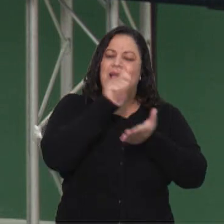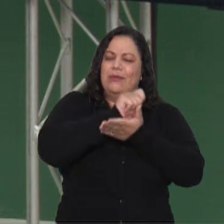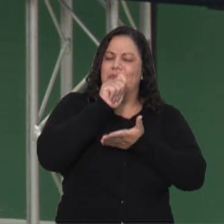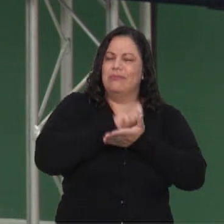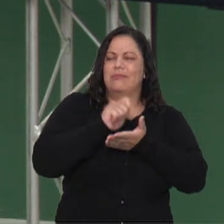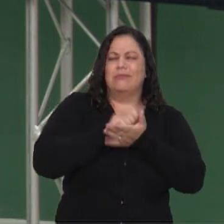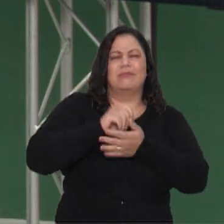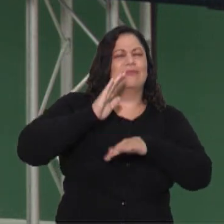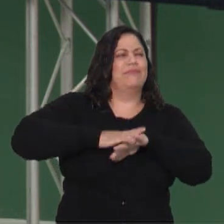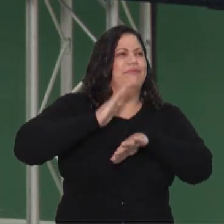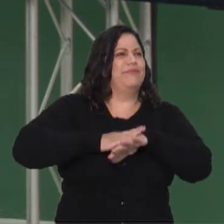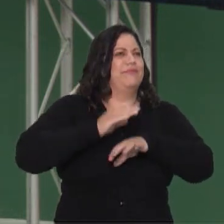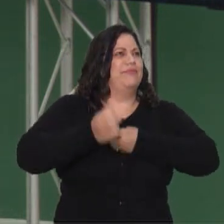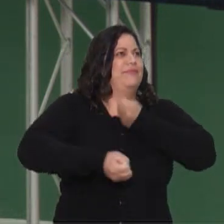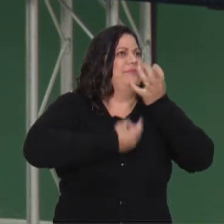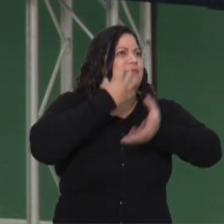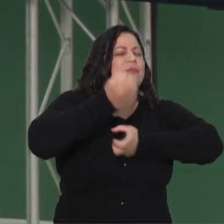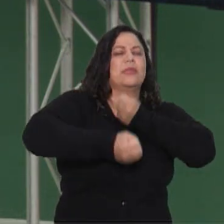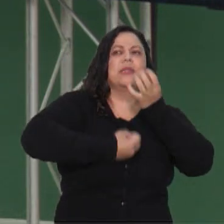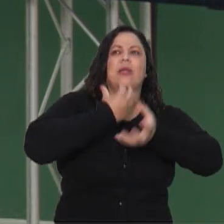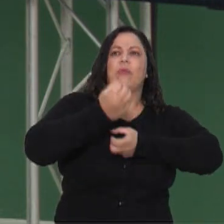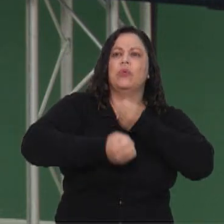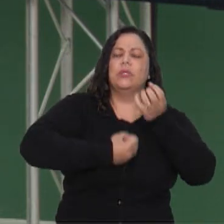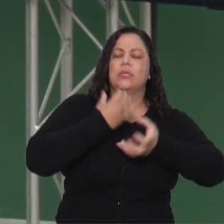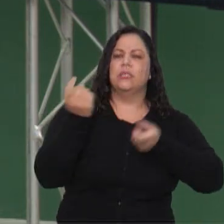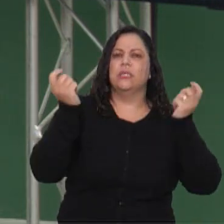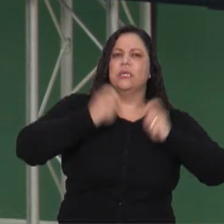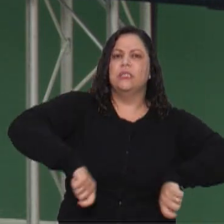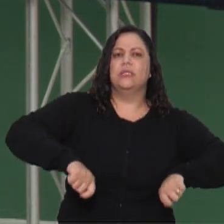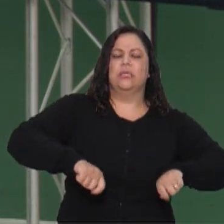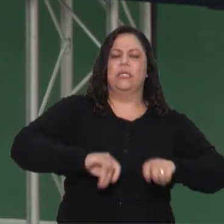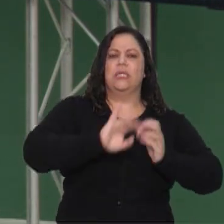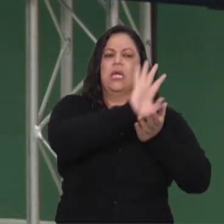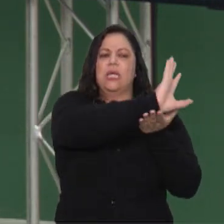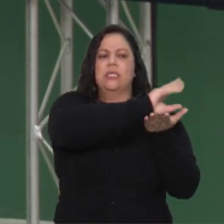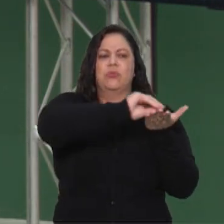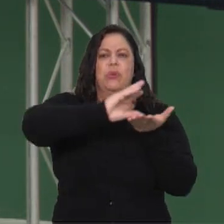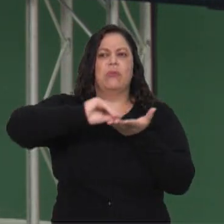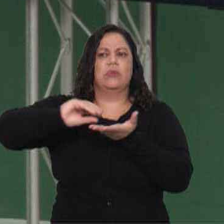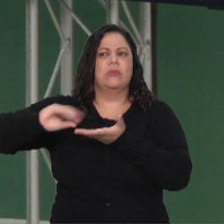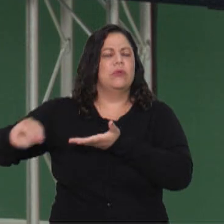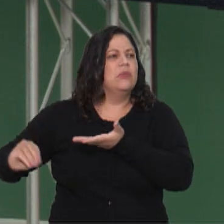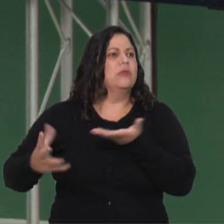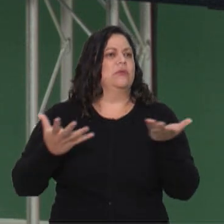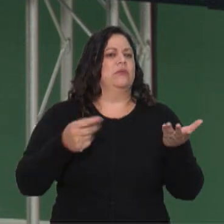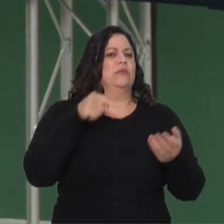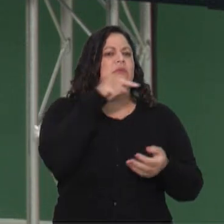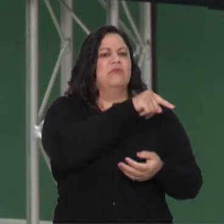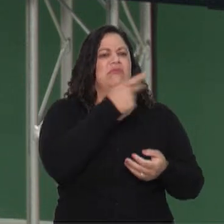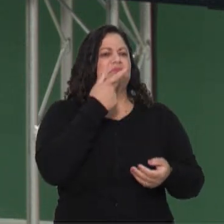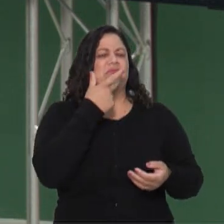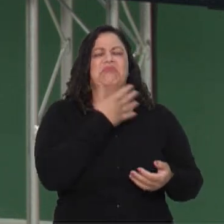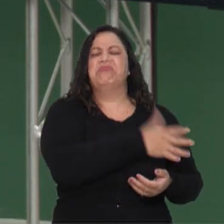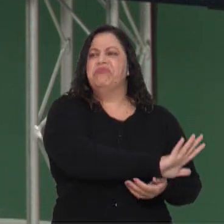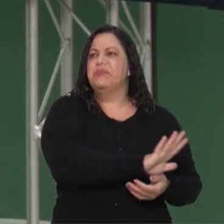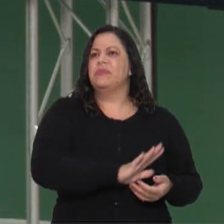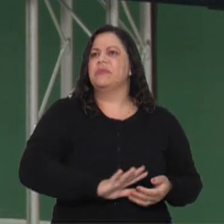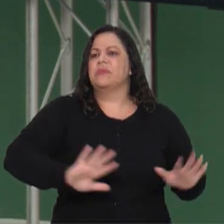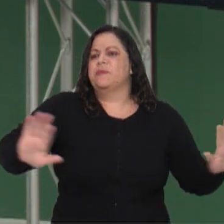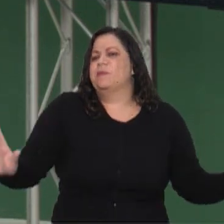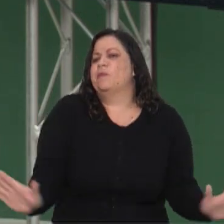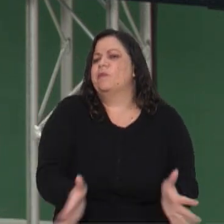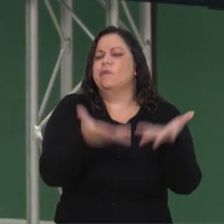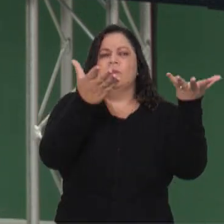fazerem suas narrativas, sejam elas heróicas, sejam essas narrativas exaltando a cidade, sejam